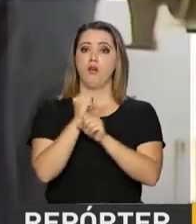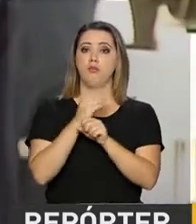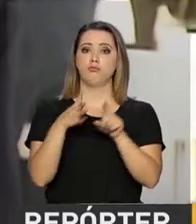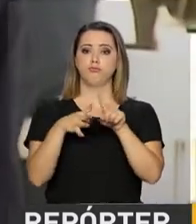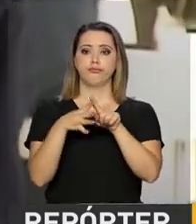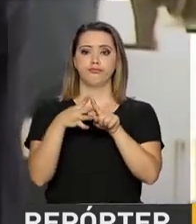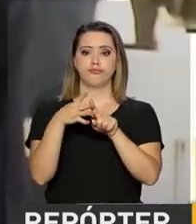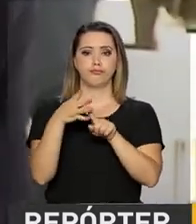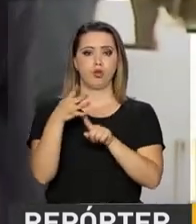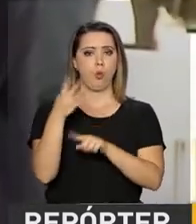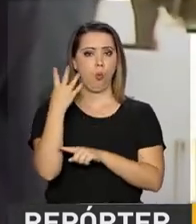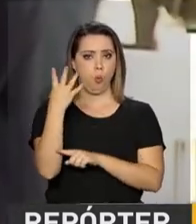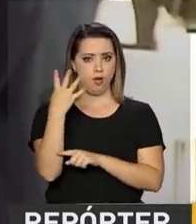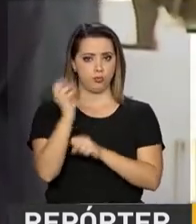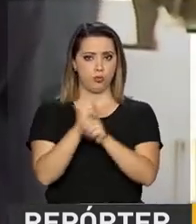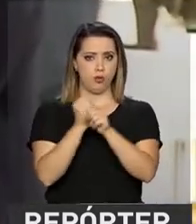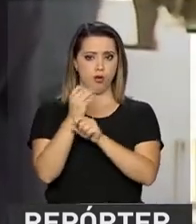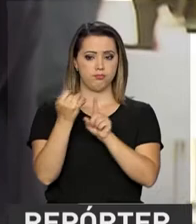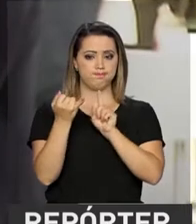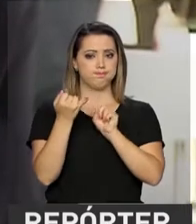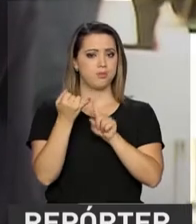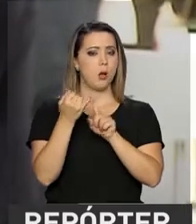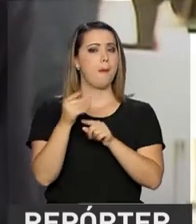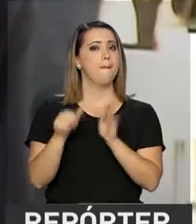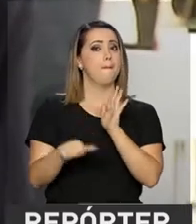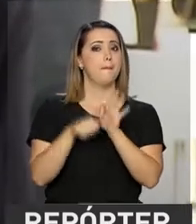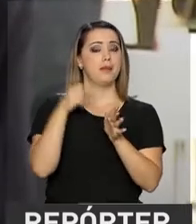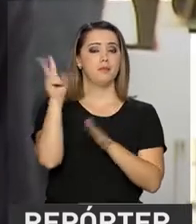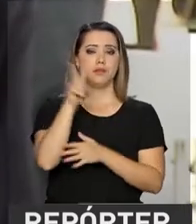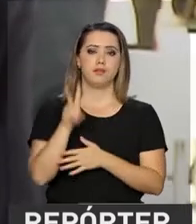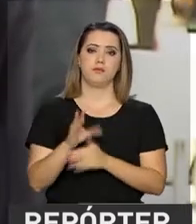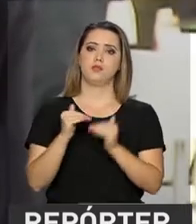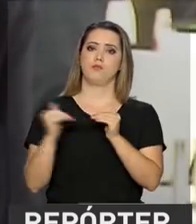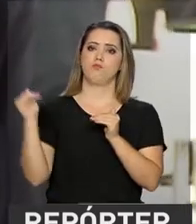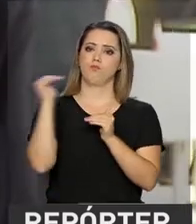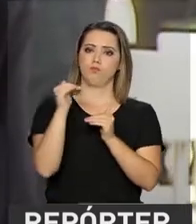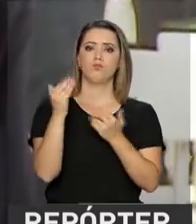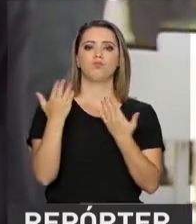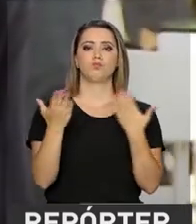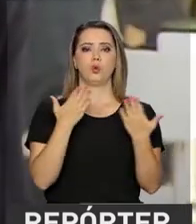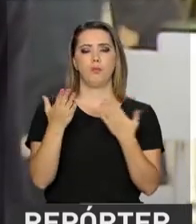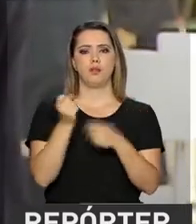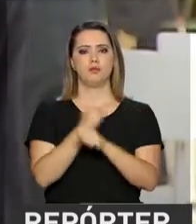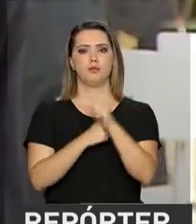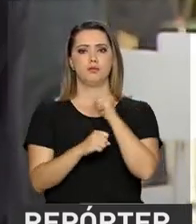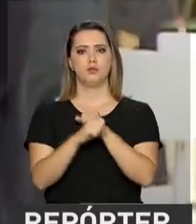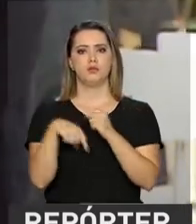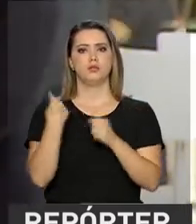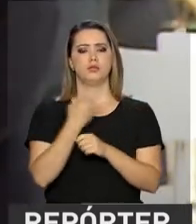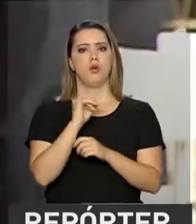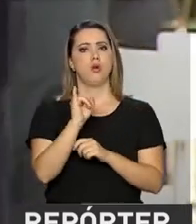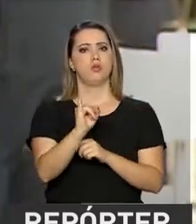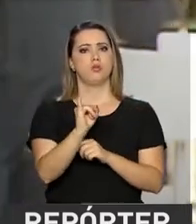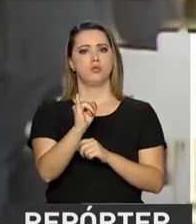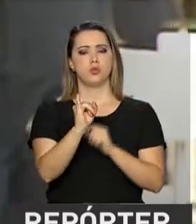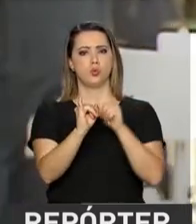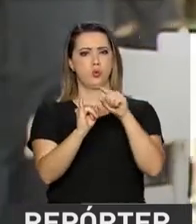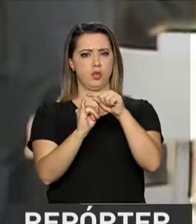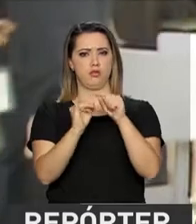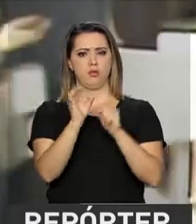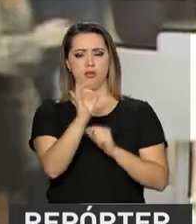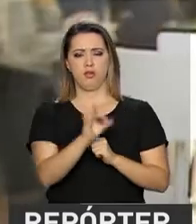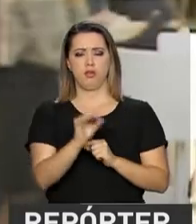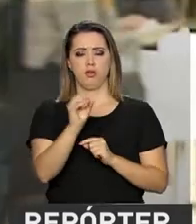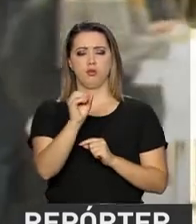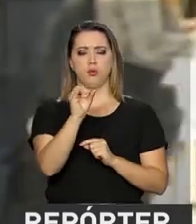vê um crescimento do mercado em relação ao mesmo período do ano anterior. E nós, inclusive do Itaú, já crescemos também 7%